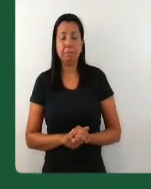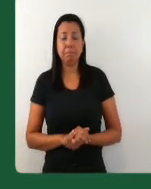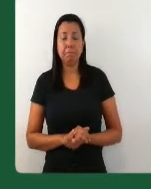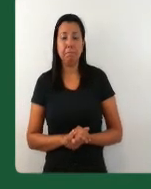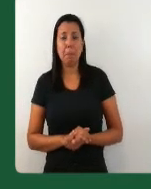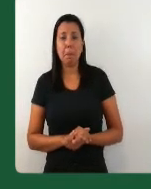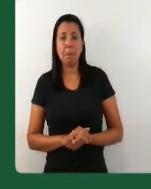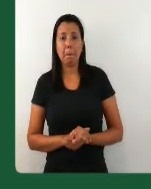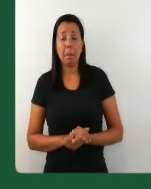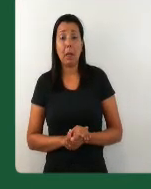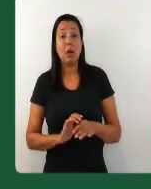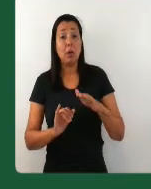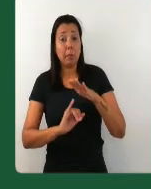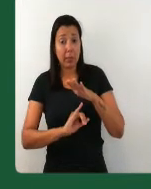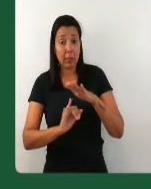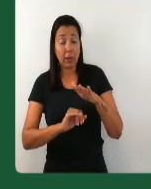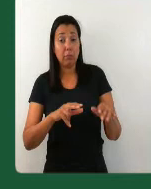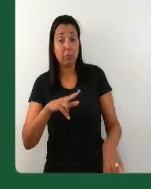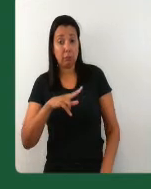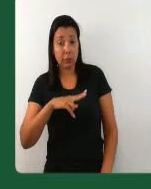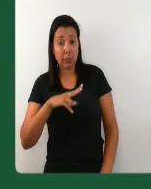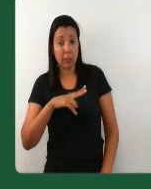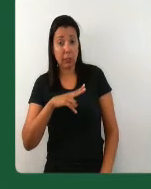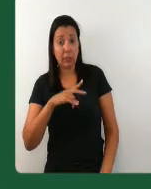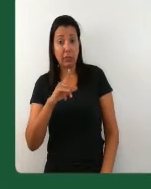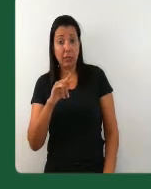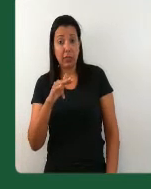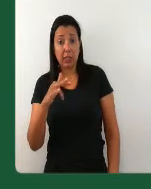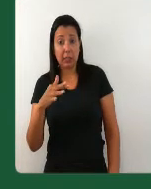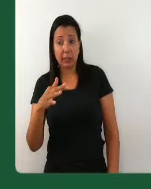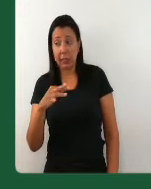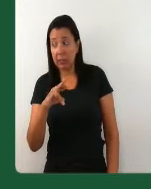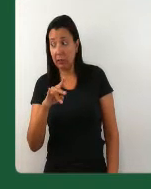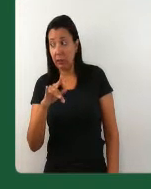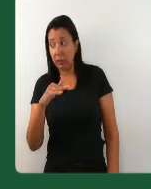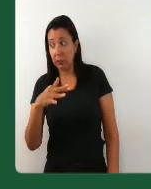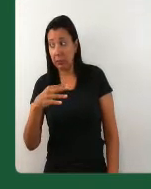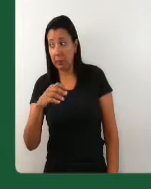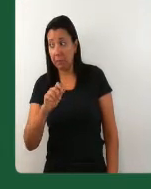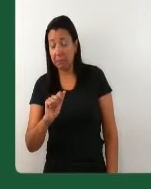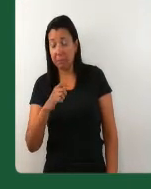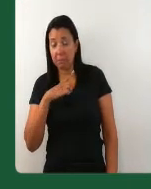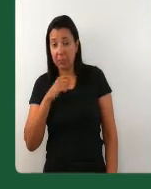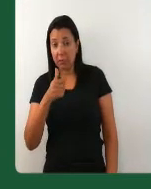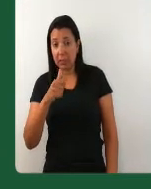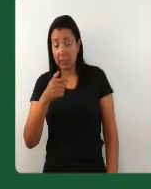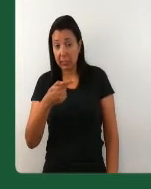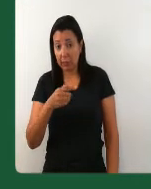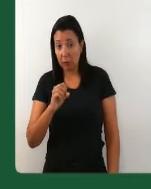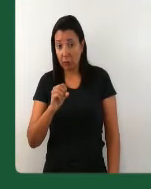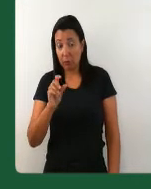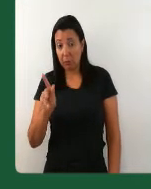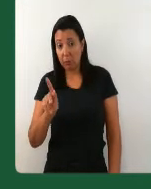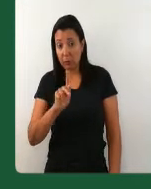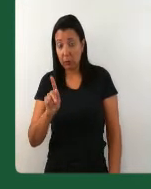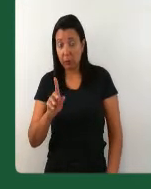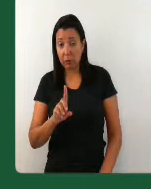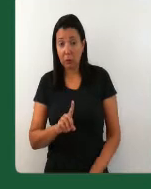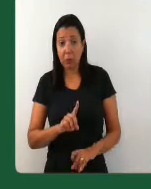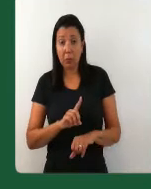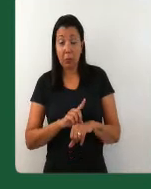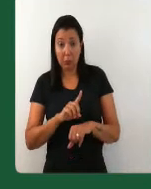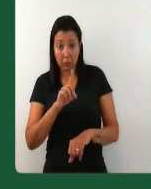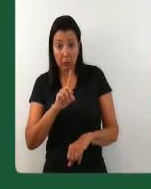é uma instituição privada, filantrópica, fundada em 1979 pelo professor Dr.